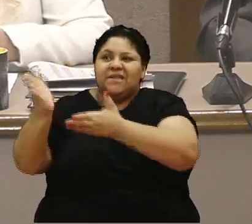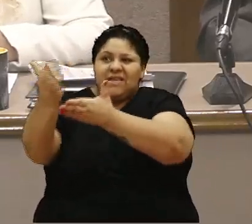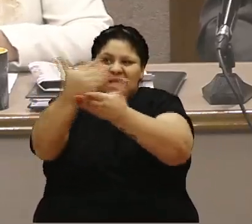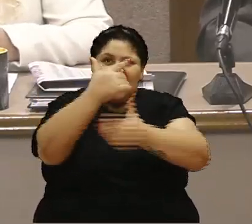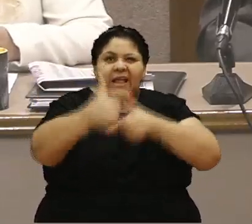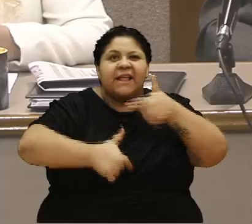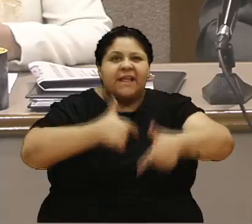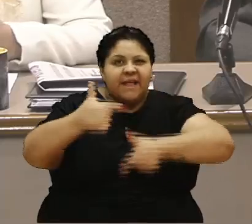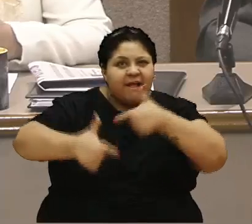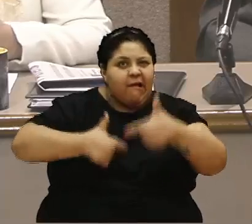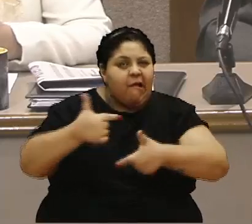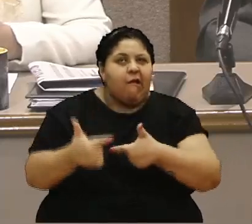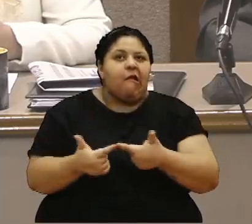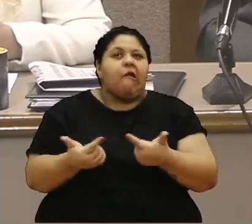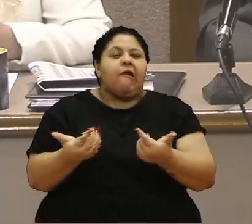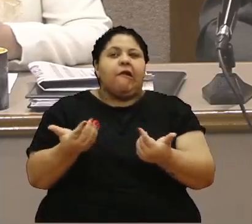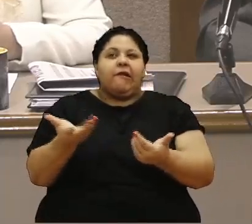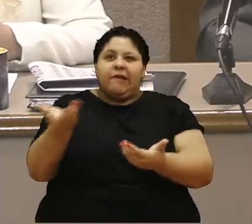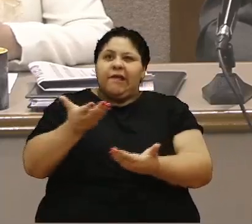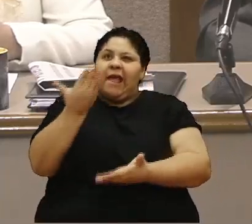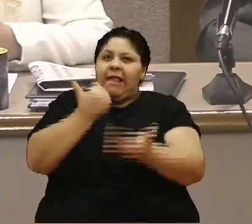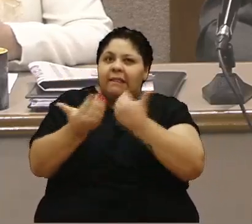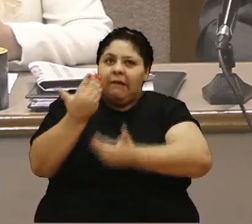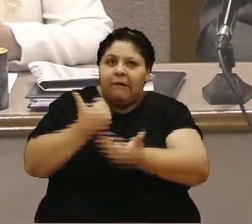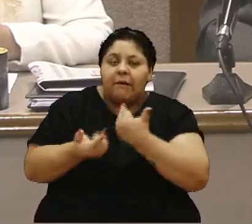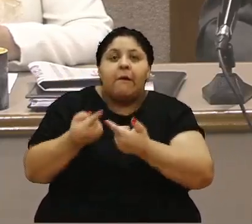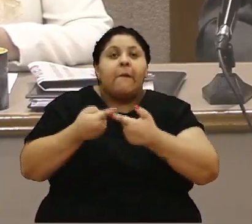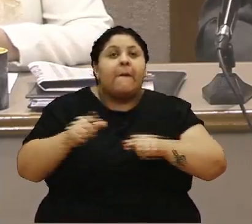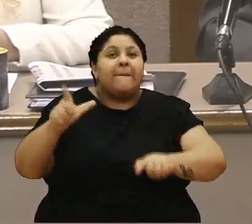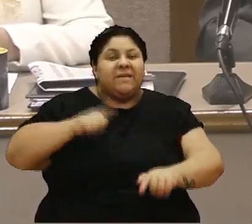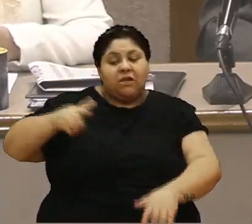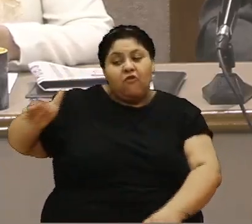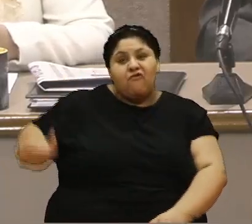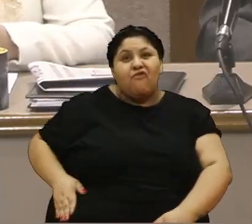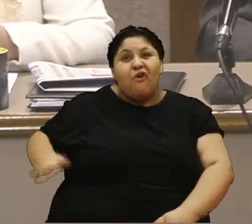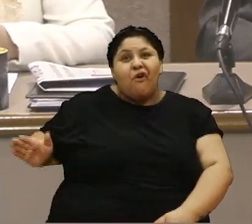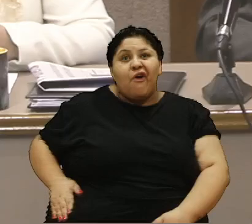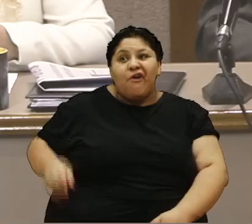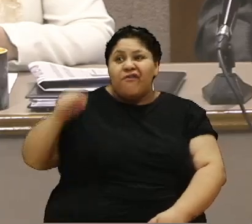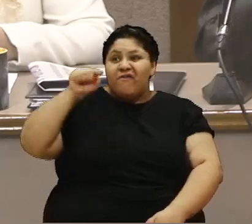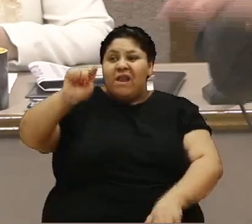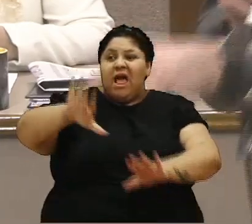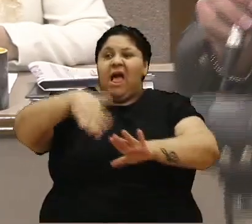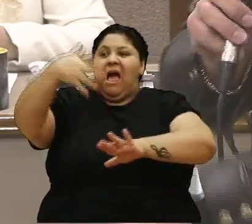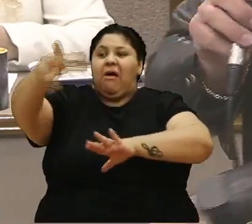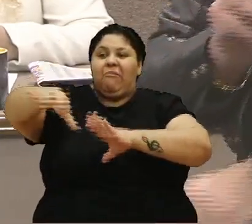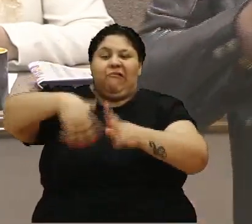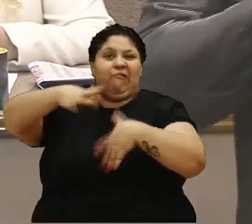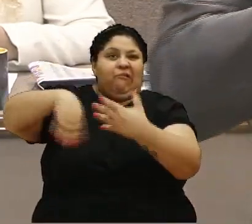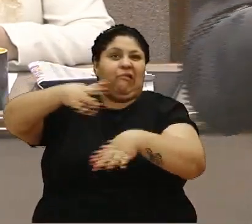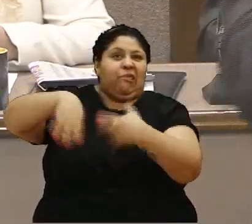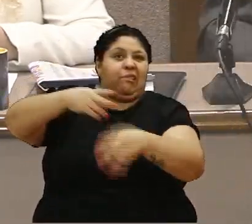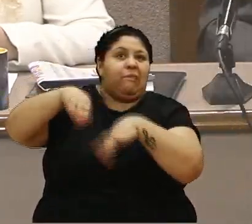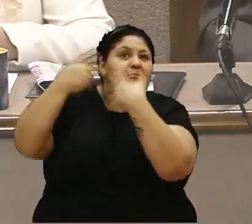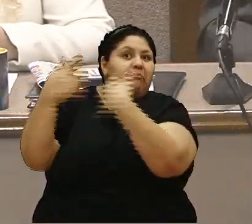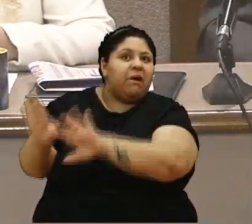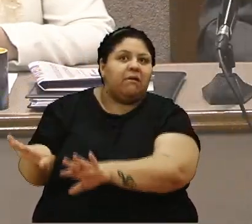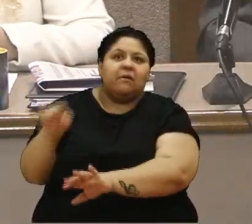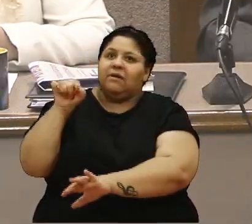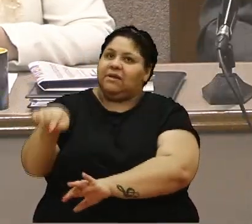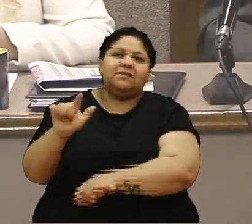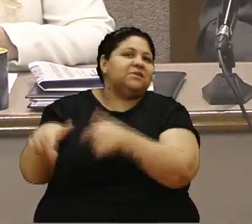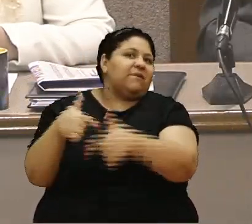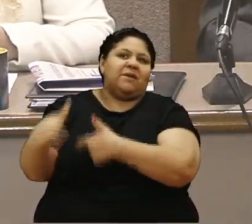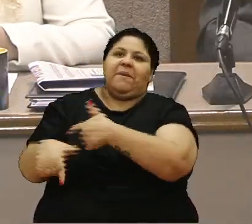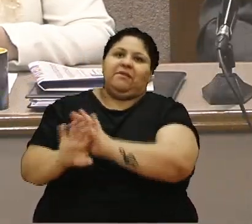que busca recurso, está trabalhando, mas tem o vagabundo que vai lá, abre a lixeira e larga no chão. Esse não é